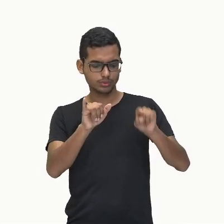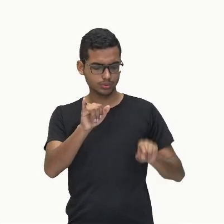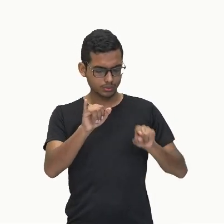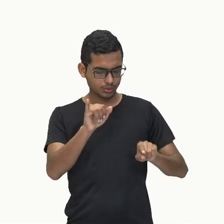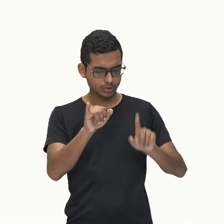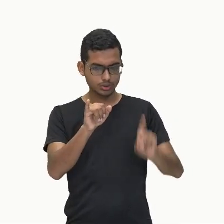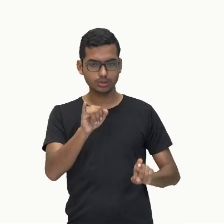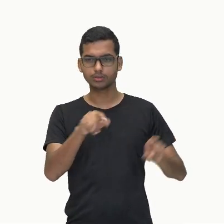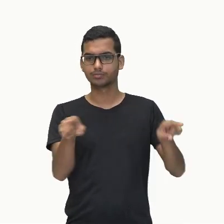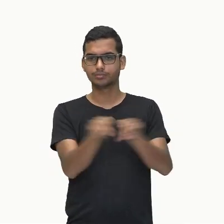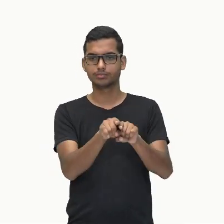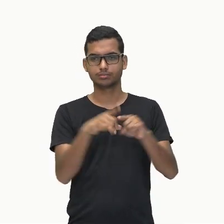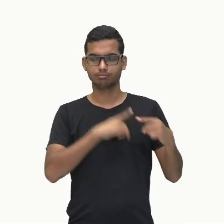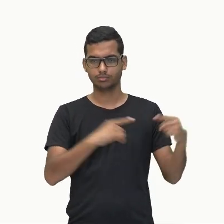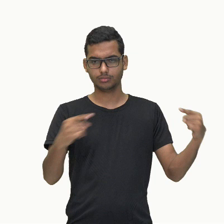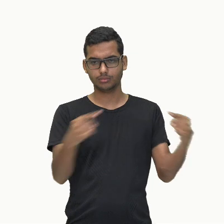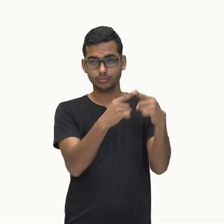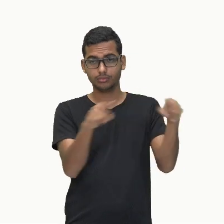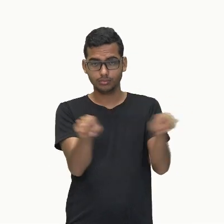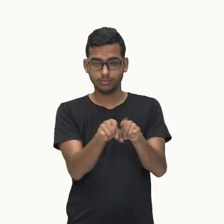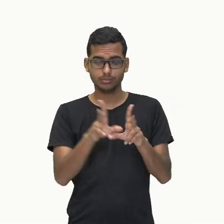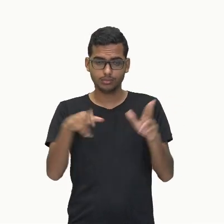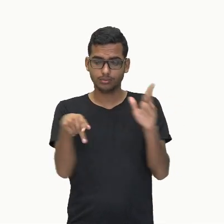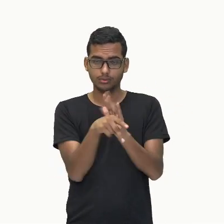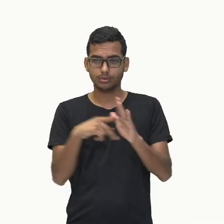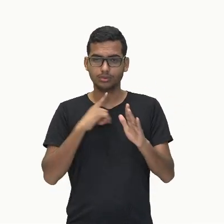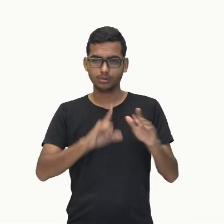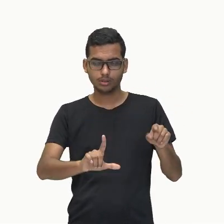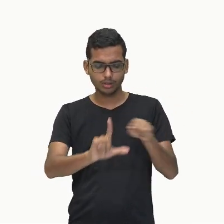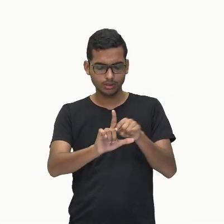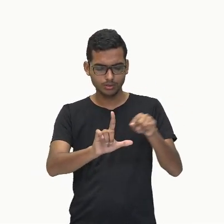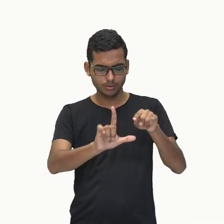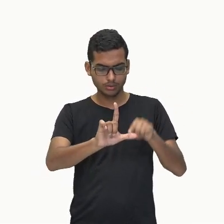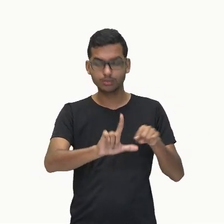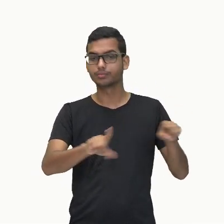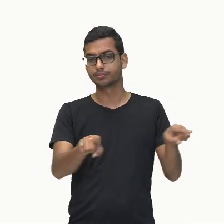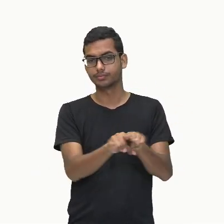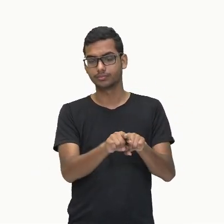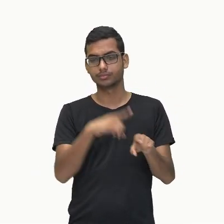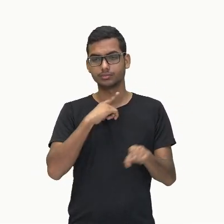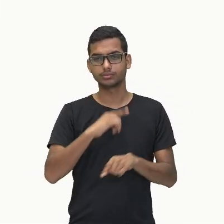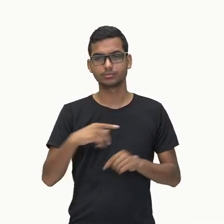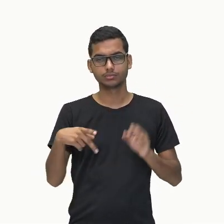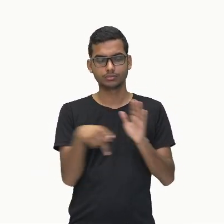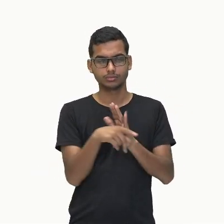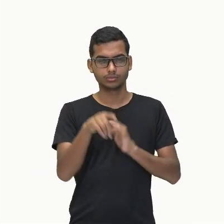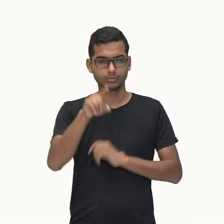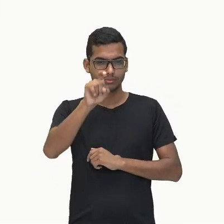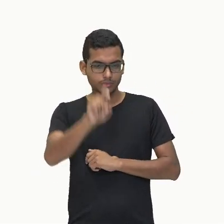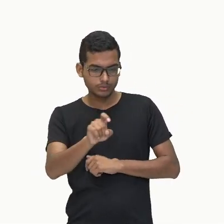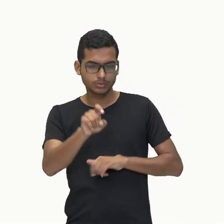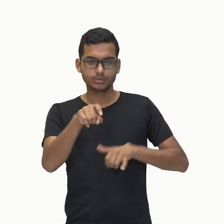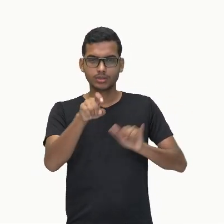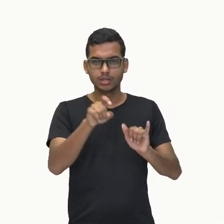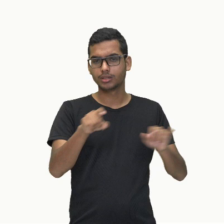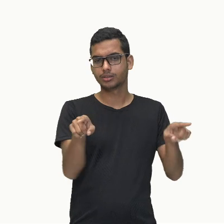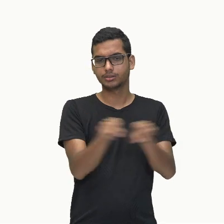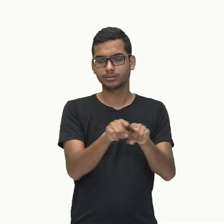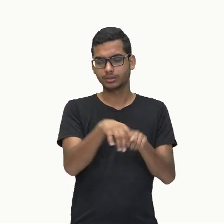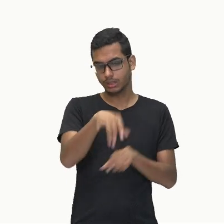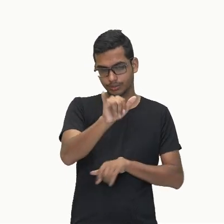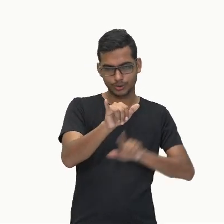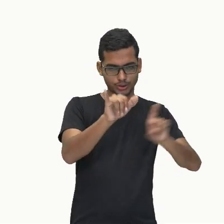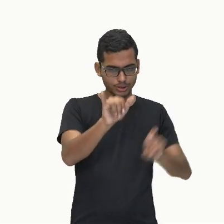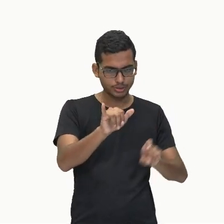ó. Esse ponto aqui também tem um correspondente no x, um correspondente no y. Esse ponto aqui